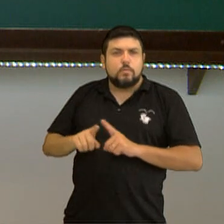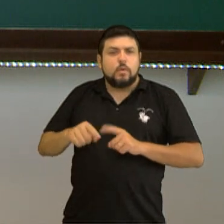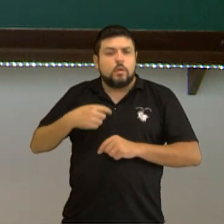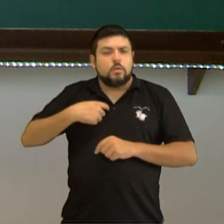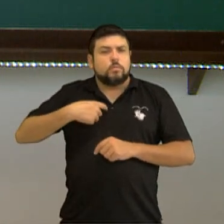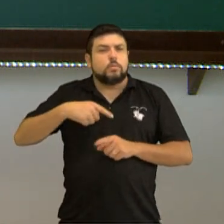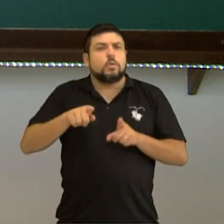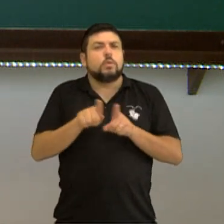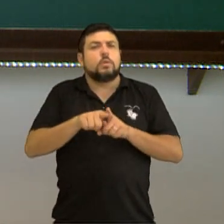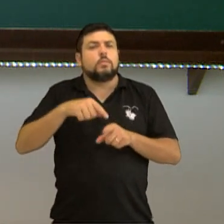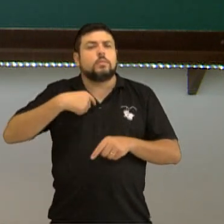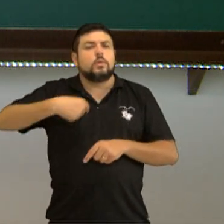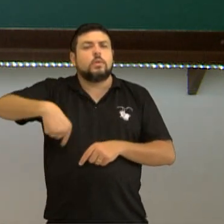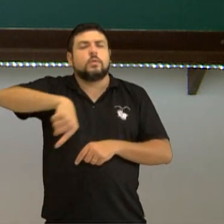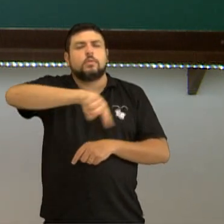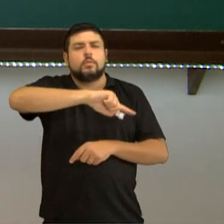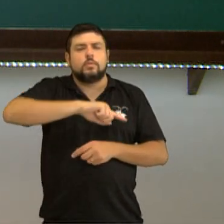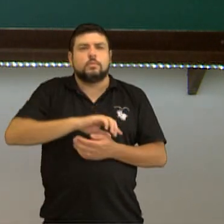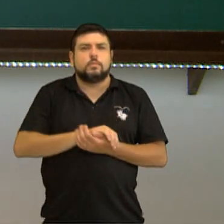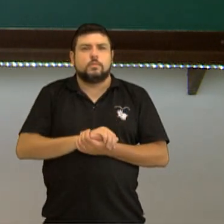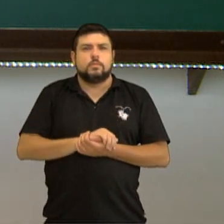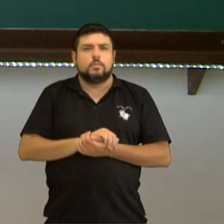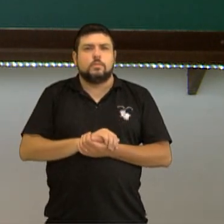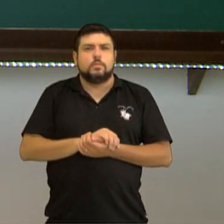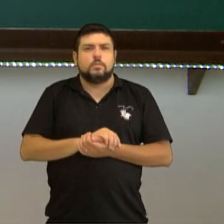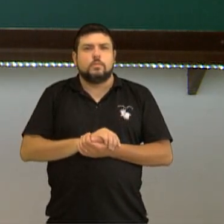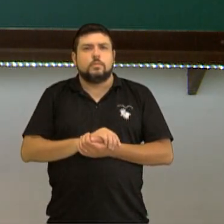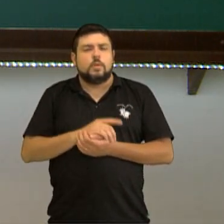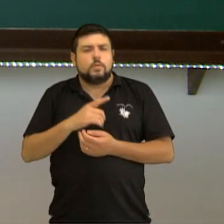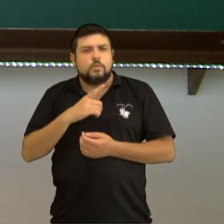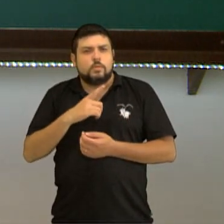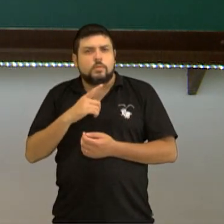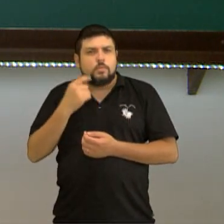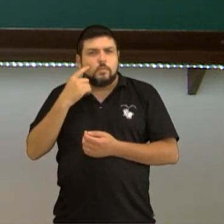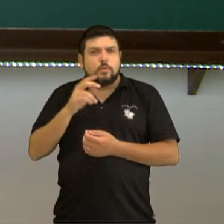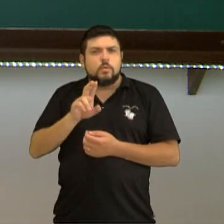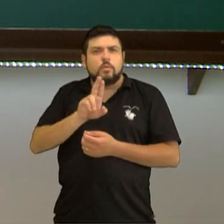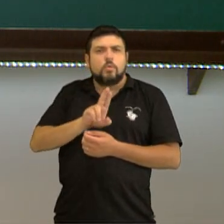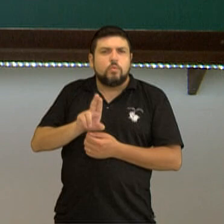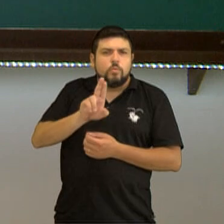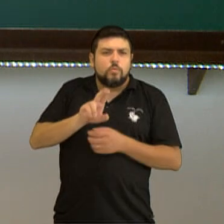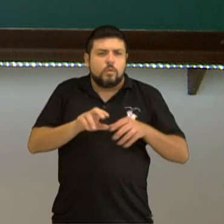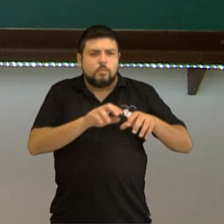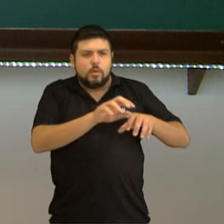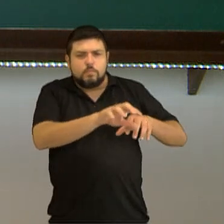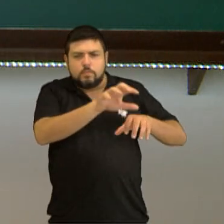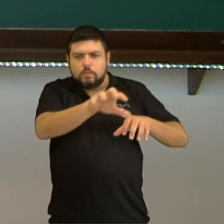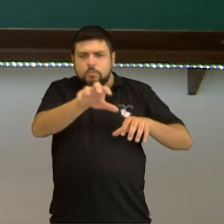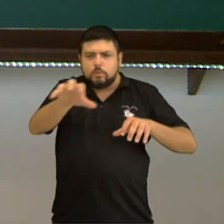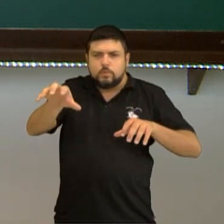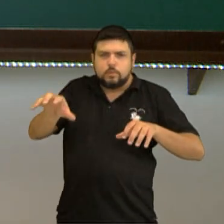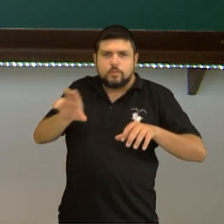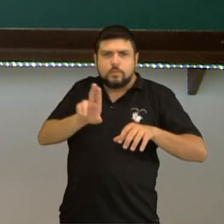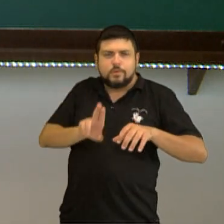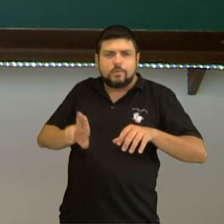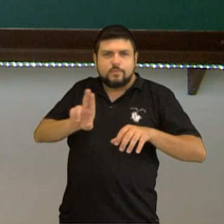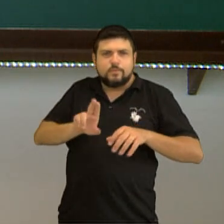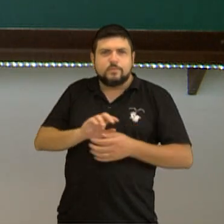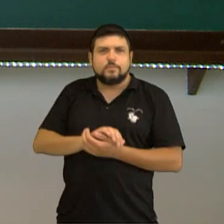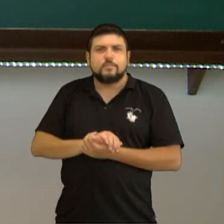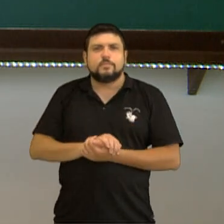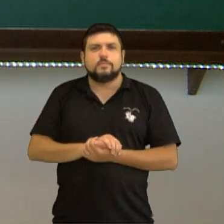dia. Há vários e vários momentos do nosso dia e várias instituições que passamos ao longo do nosso dia. Tá